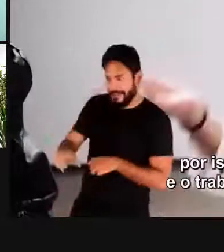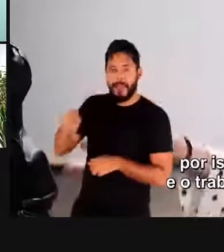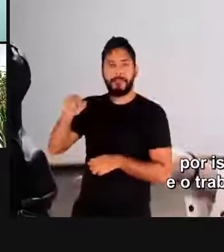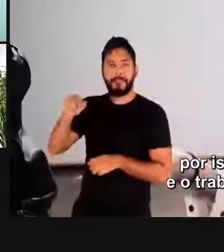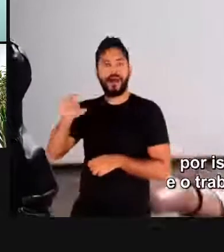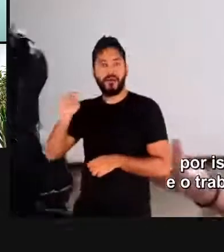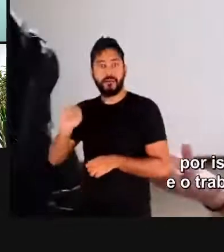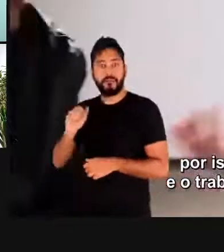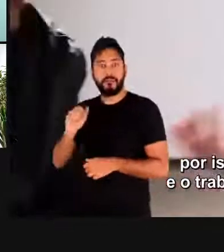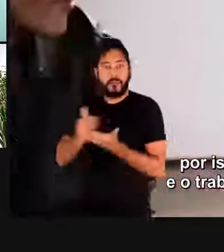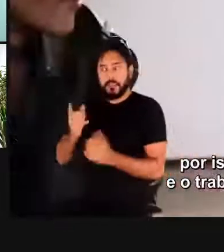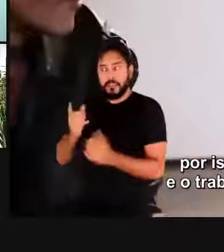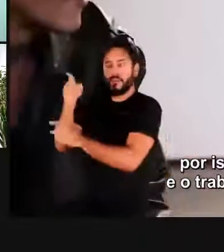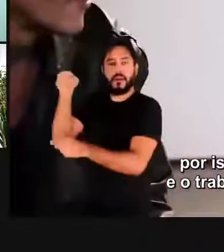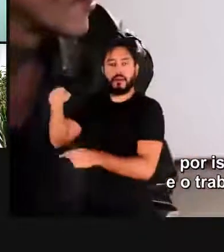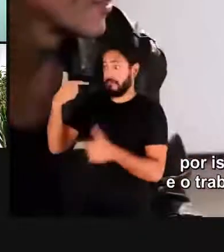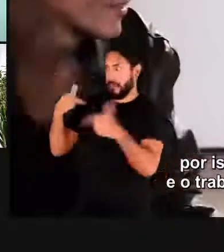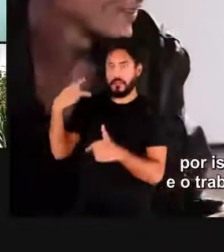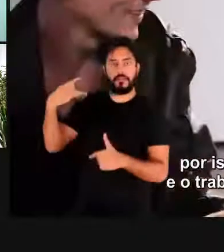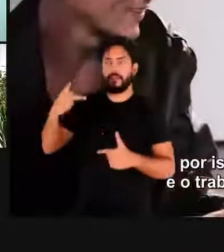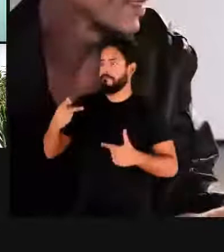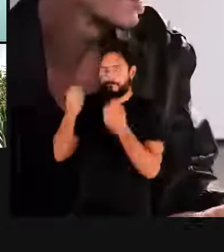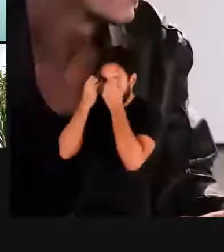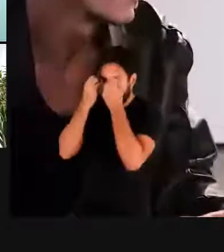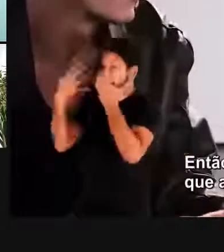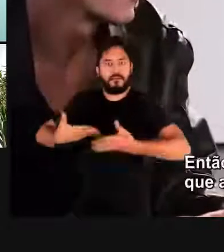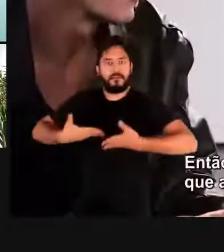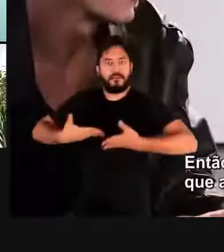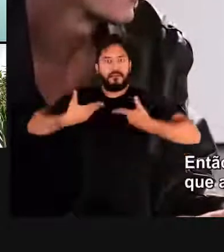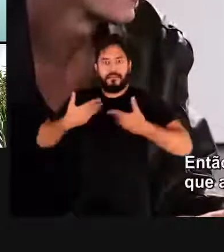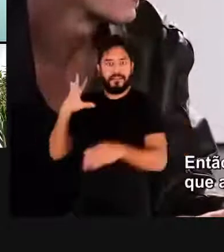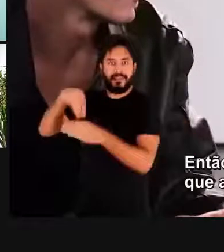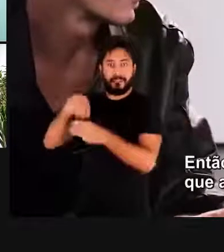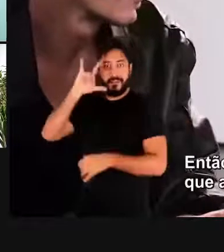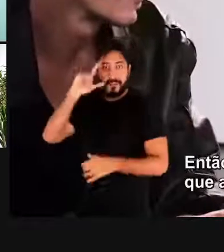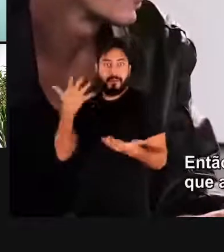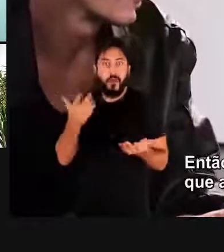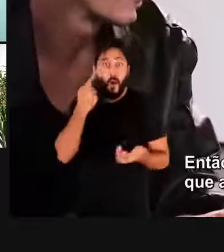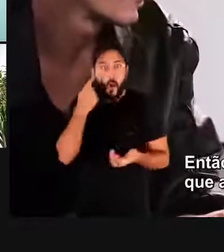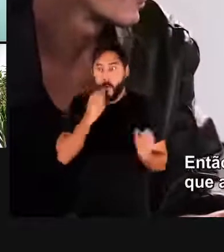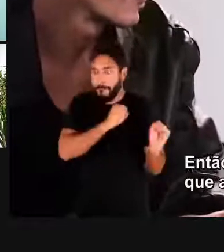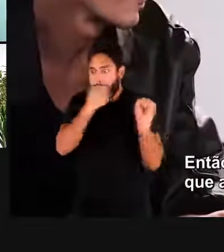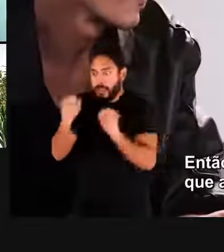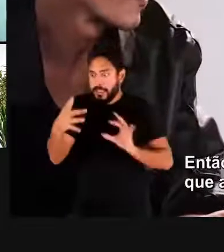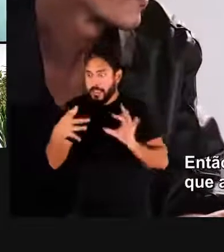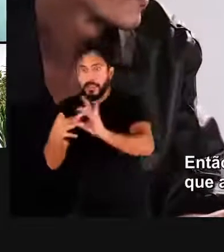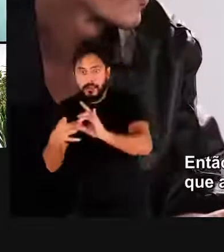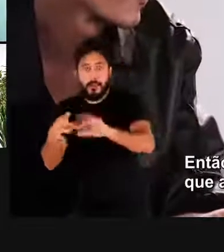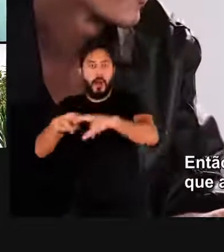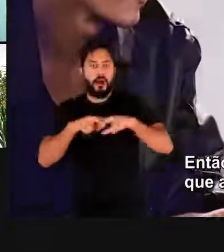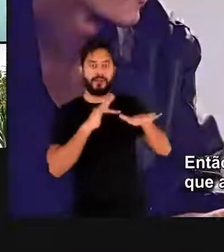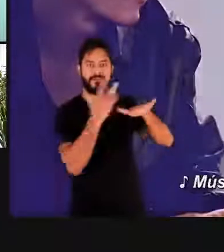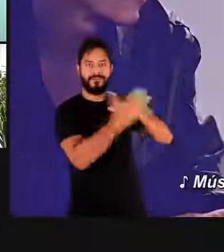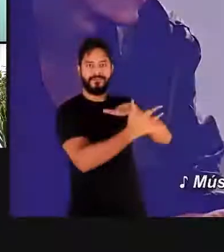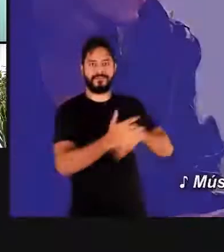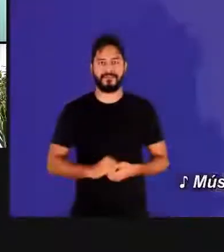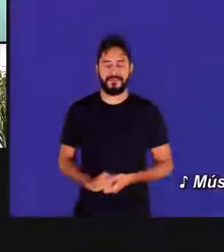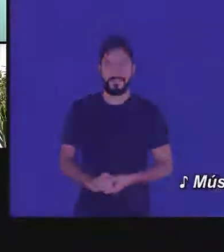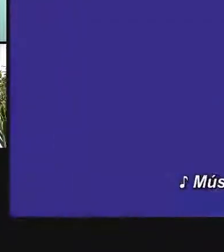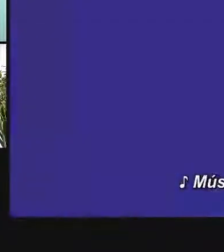esse trabalho do Marcos também vi pelo Instagram. Então olha o poder de conexão que a comunicação digital tem.